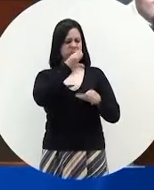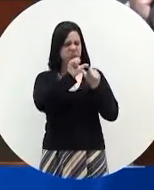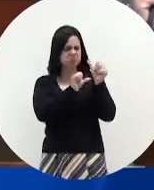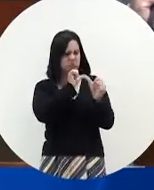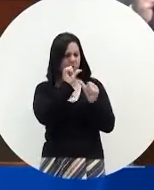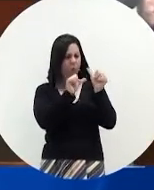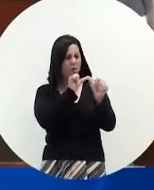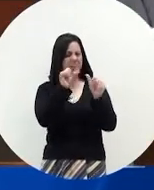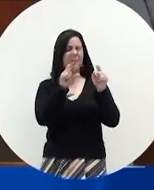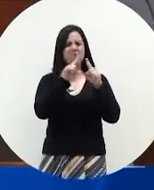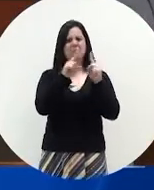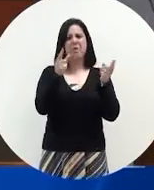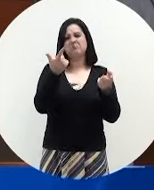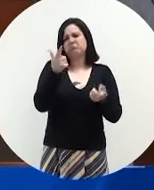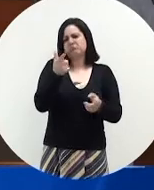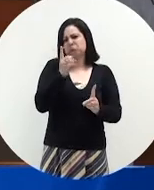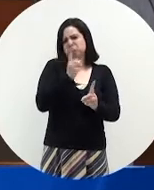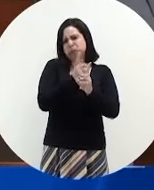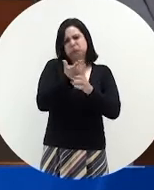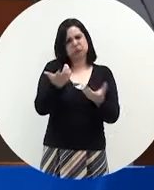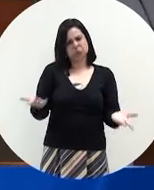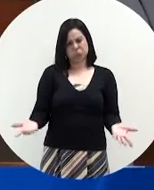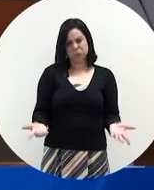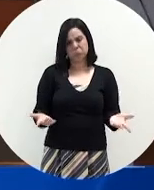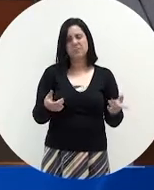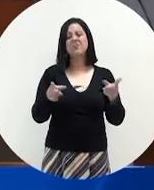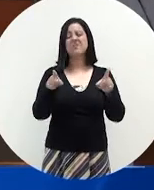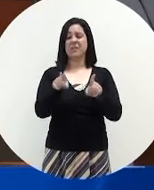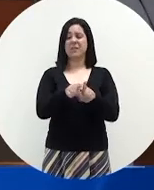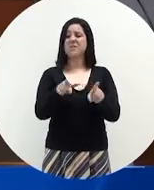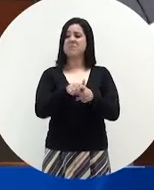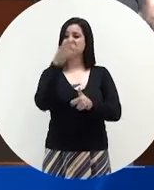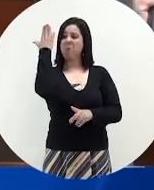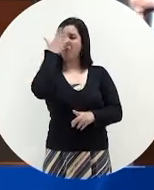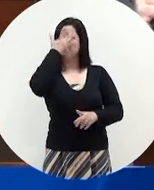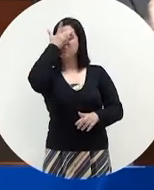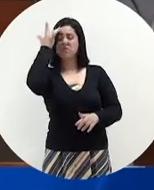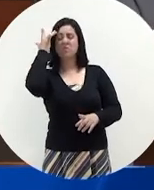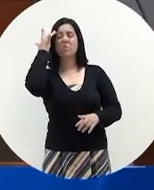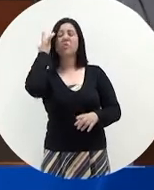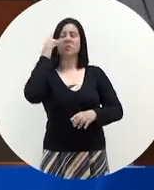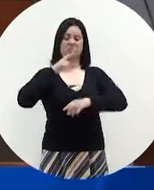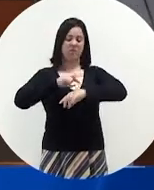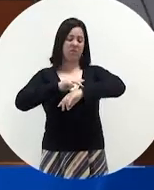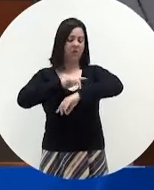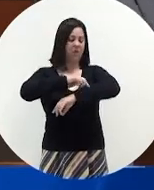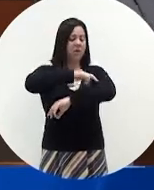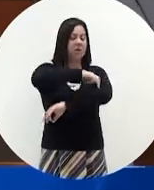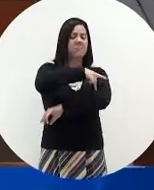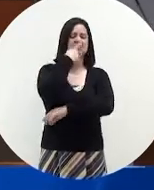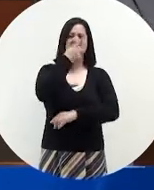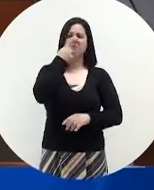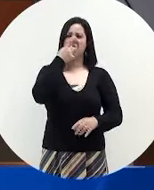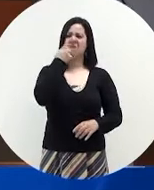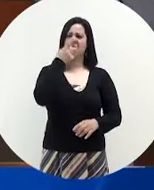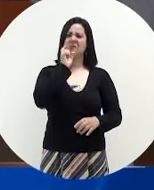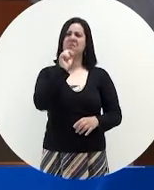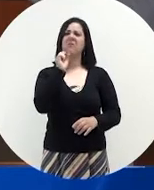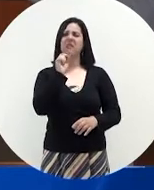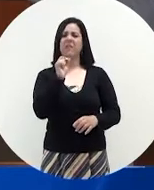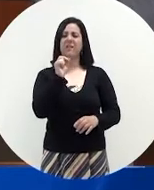a falta de evidências fósseis, pois seria necessário que houvesse inumeráveis